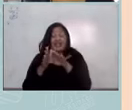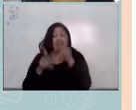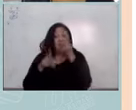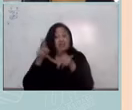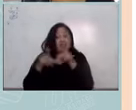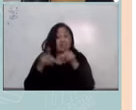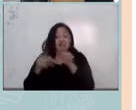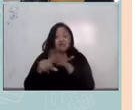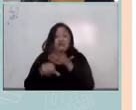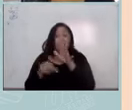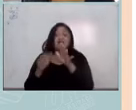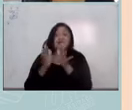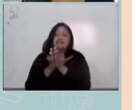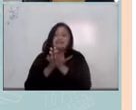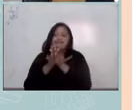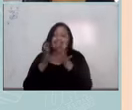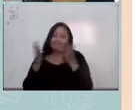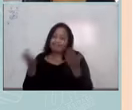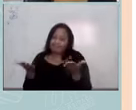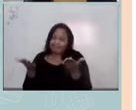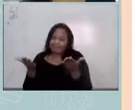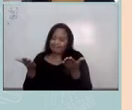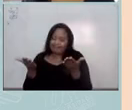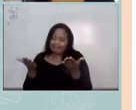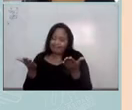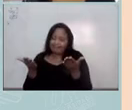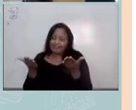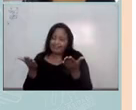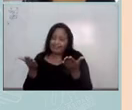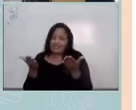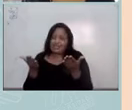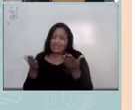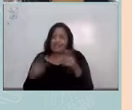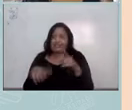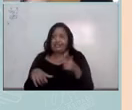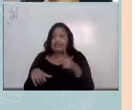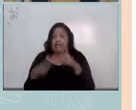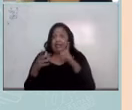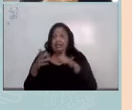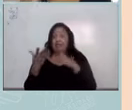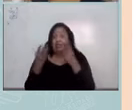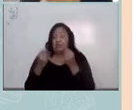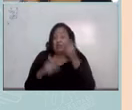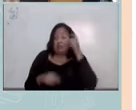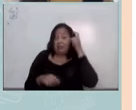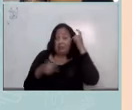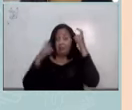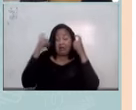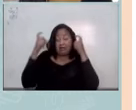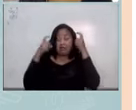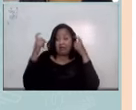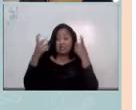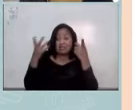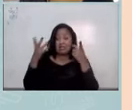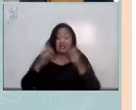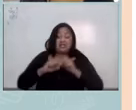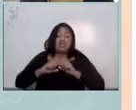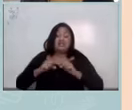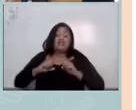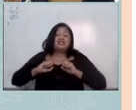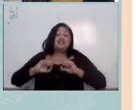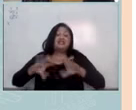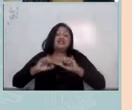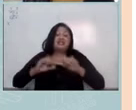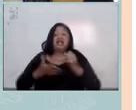ser tão rentável assim se investir nesse tipo de doença, e por isso que elas acabam meio que ficando negligenciadas,